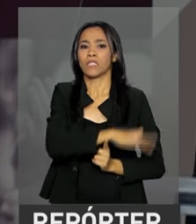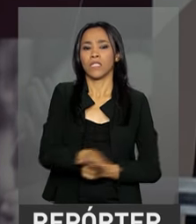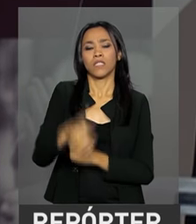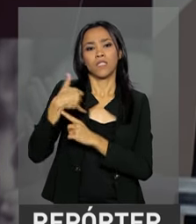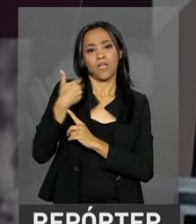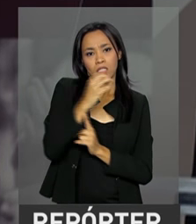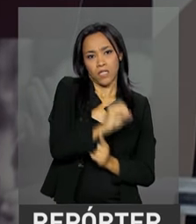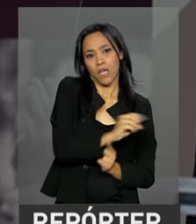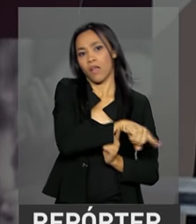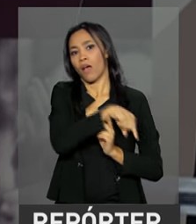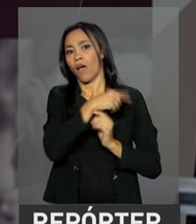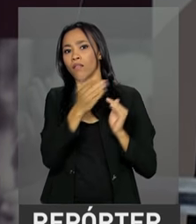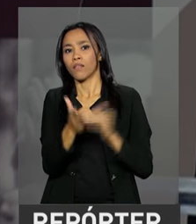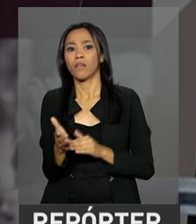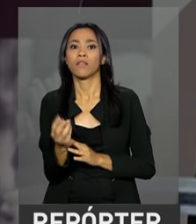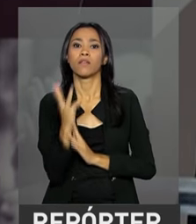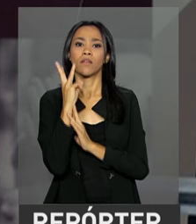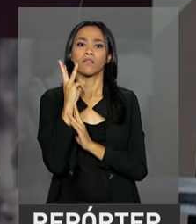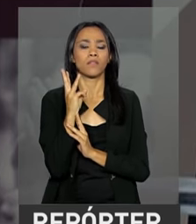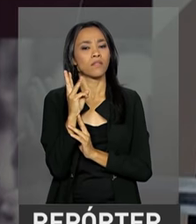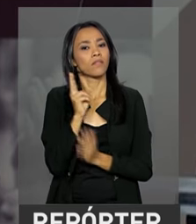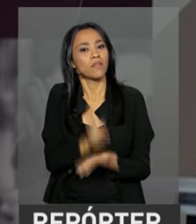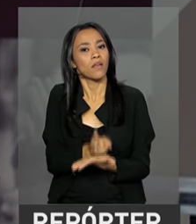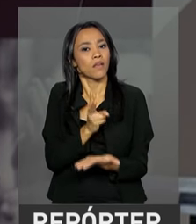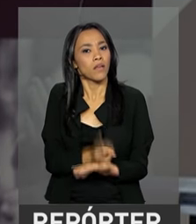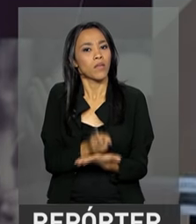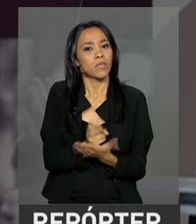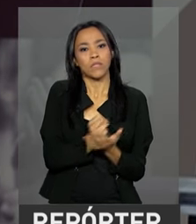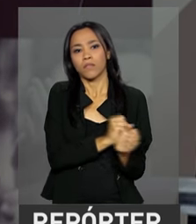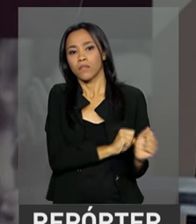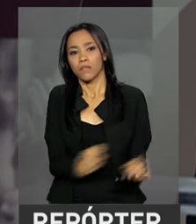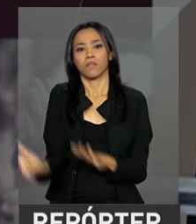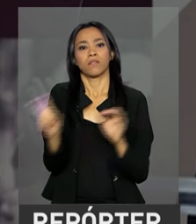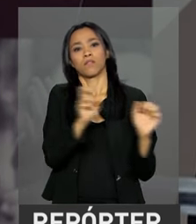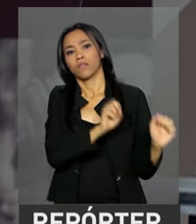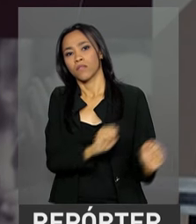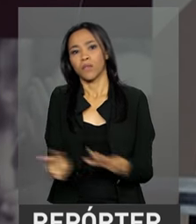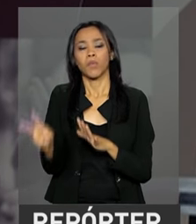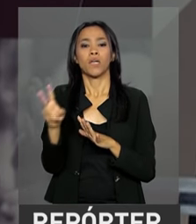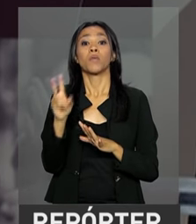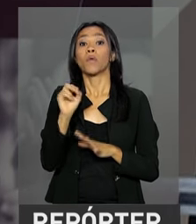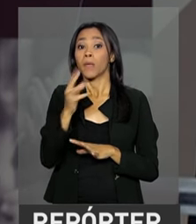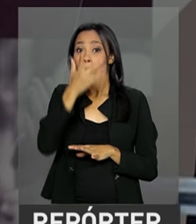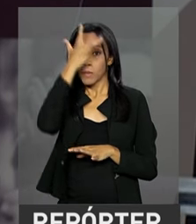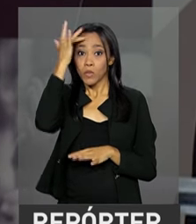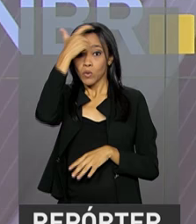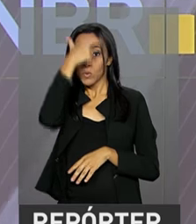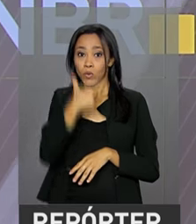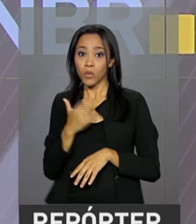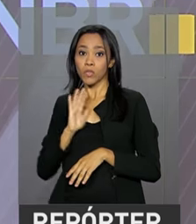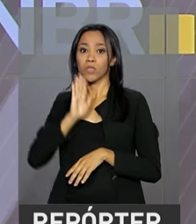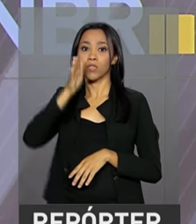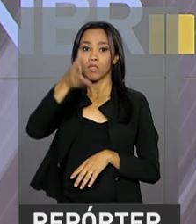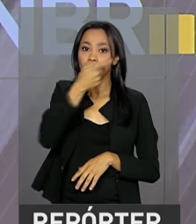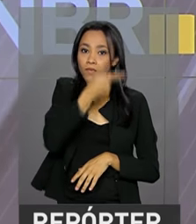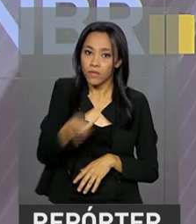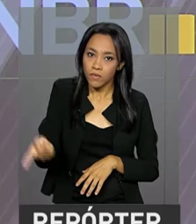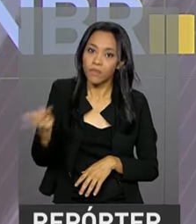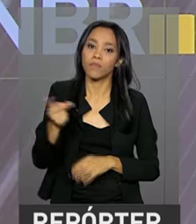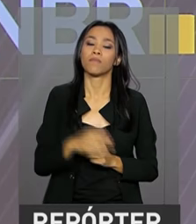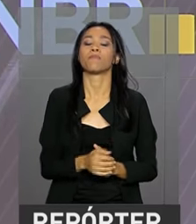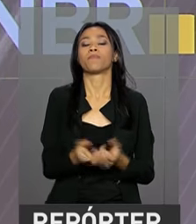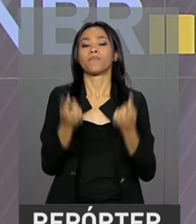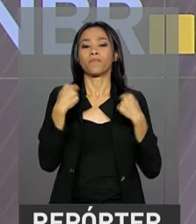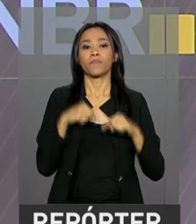anos sejam acompanhadas semanalmente por visitadores e